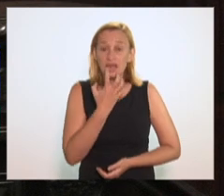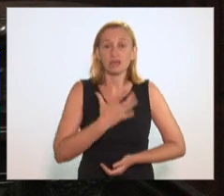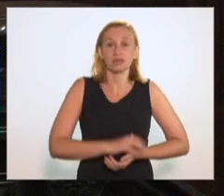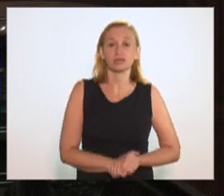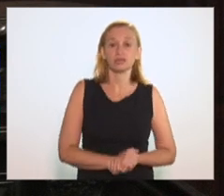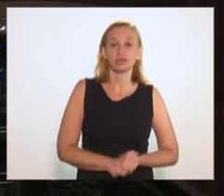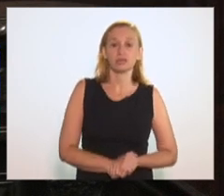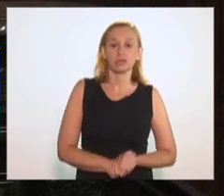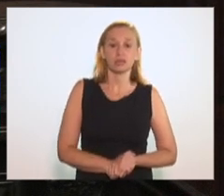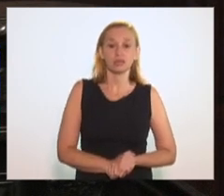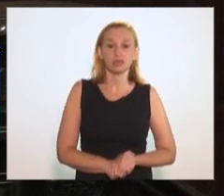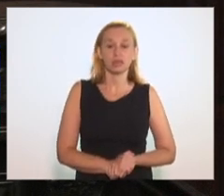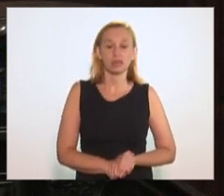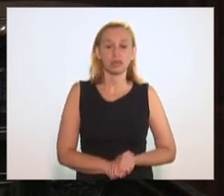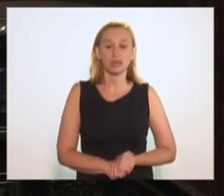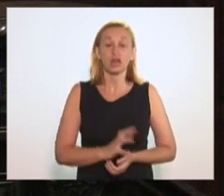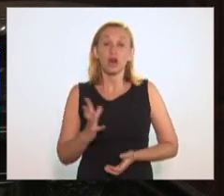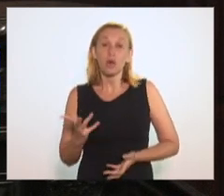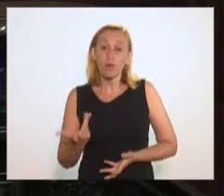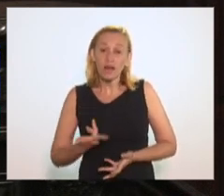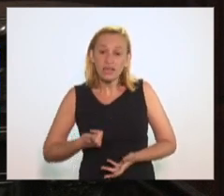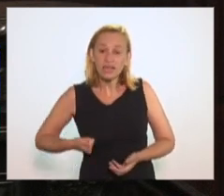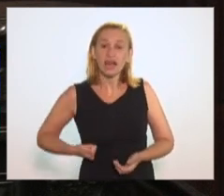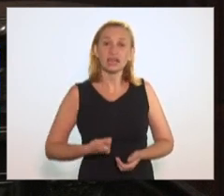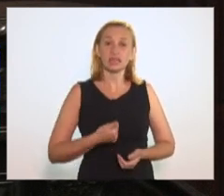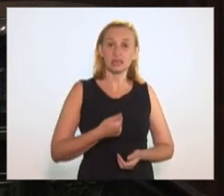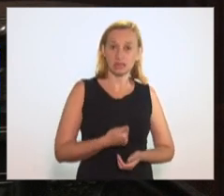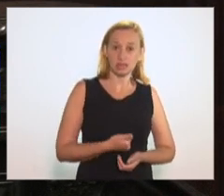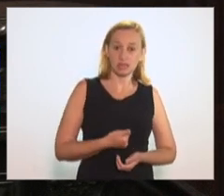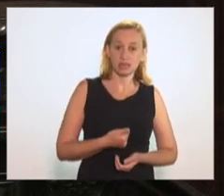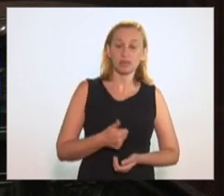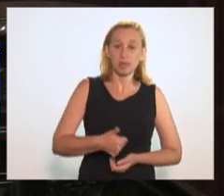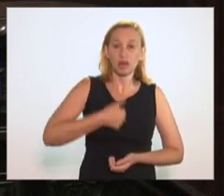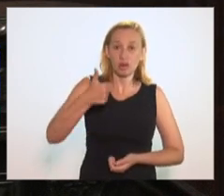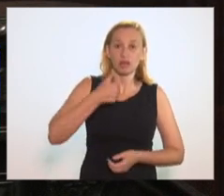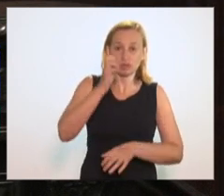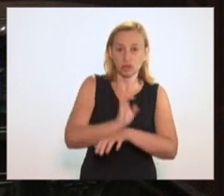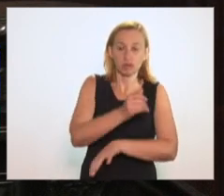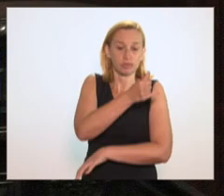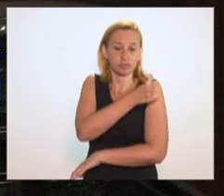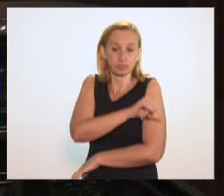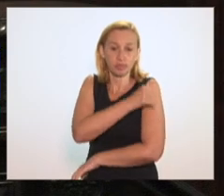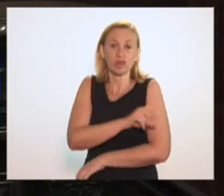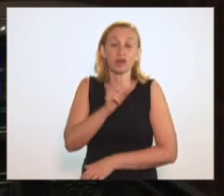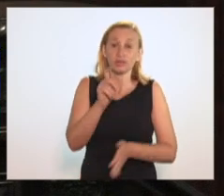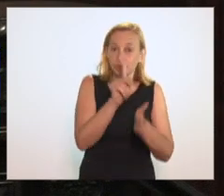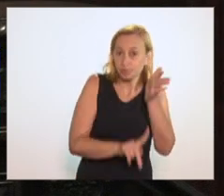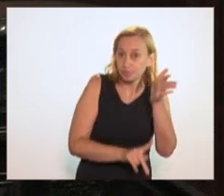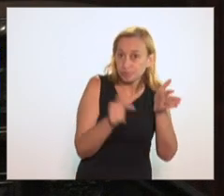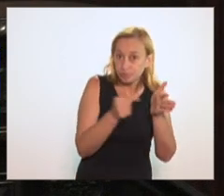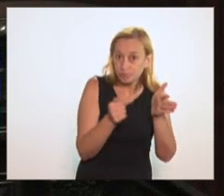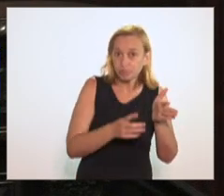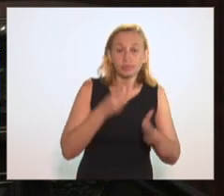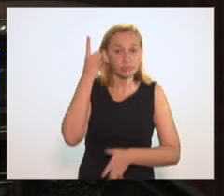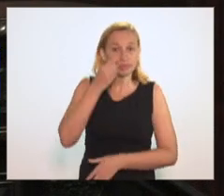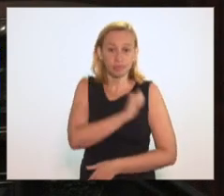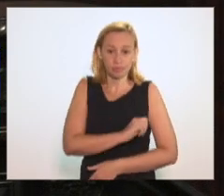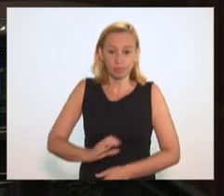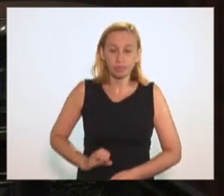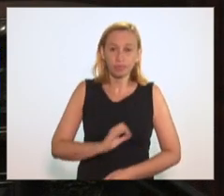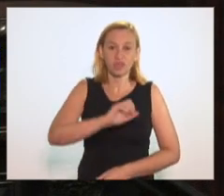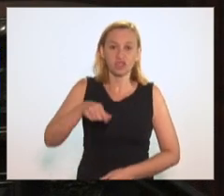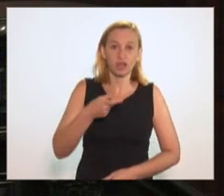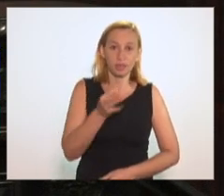melhorando a qualidade dos serviços de saúde no Estado do Rio de Janeiro. Esse projeto dos deputados André Siciliano e Jair